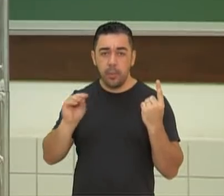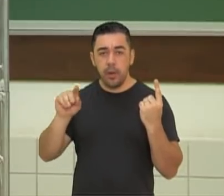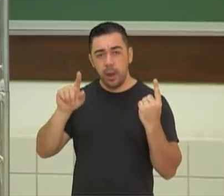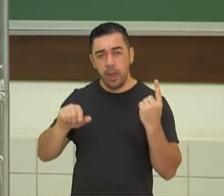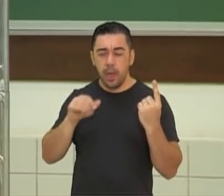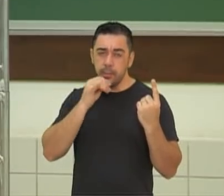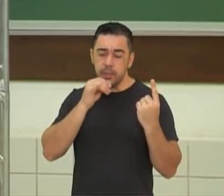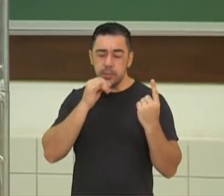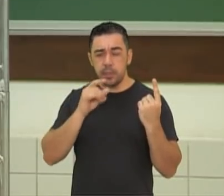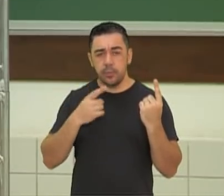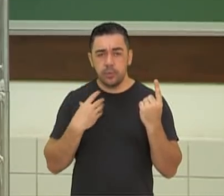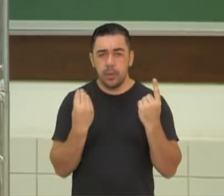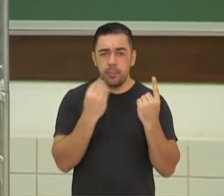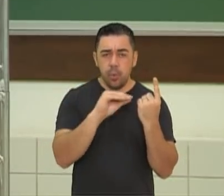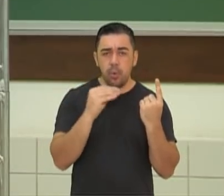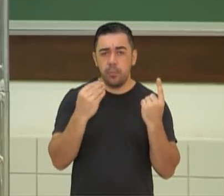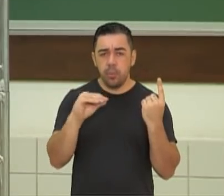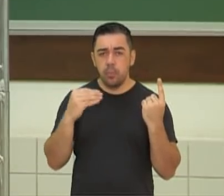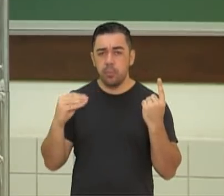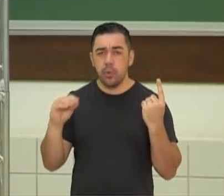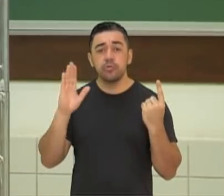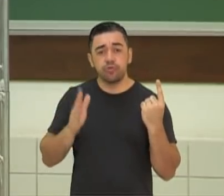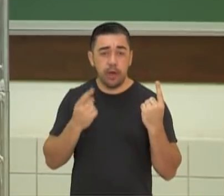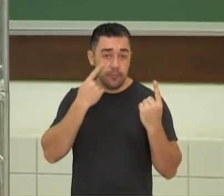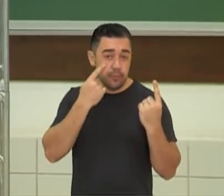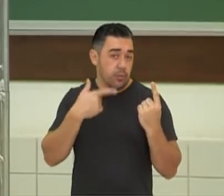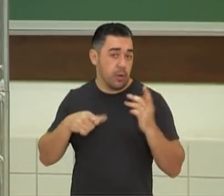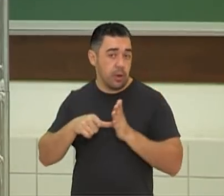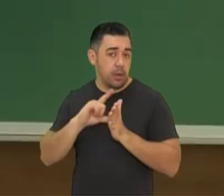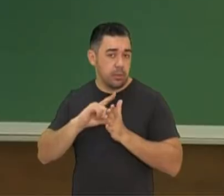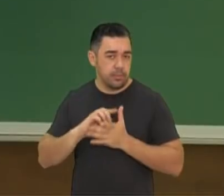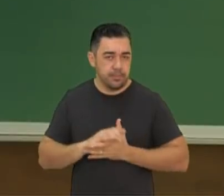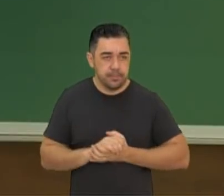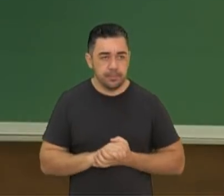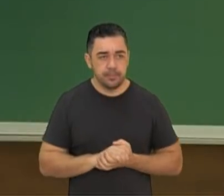como expressão algébrica, coisas que nós já vimos antes, certo?